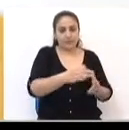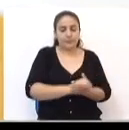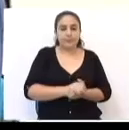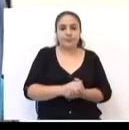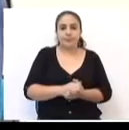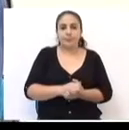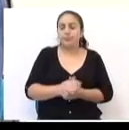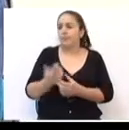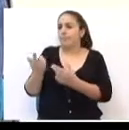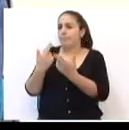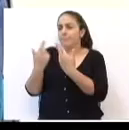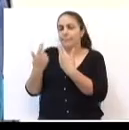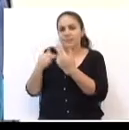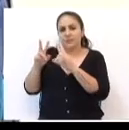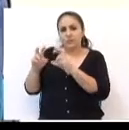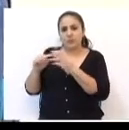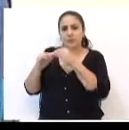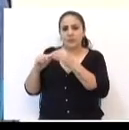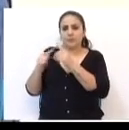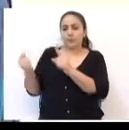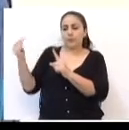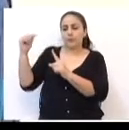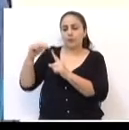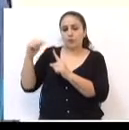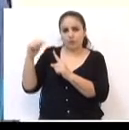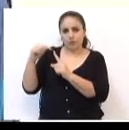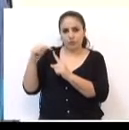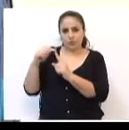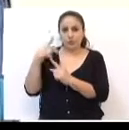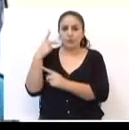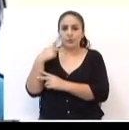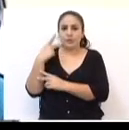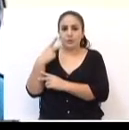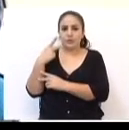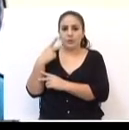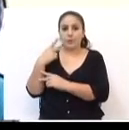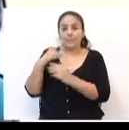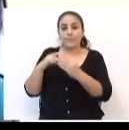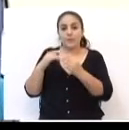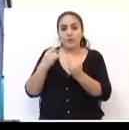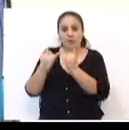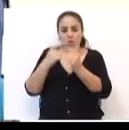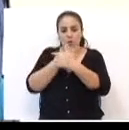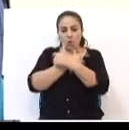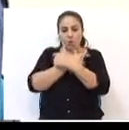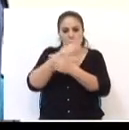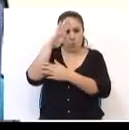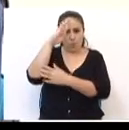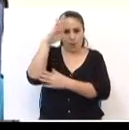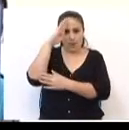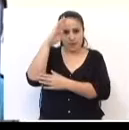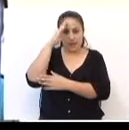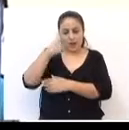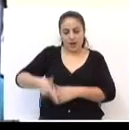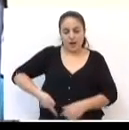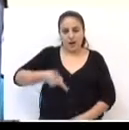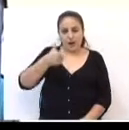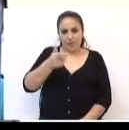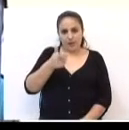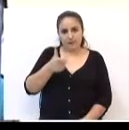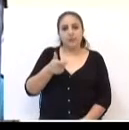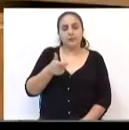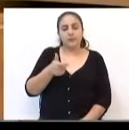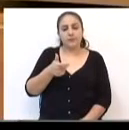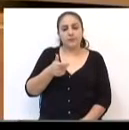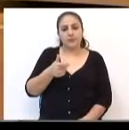de outros. Com relação, então, às prioridades de mandato, com certeza a Guarda Armada deve ser uma das bandeiras que devem ser defendidas. Sim,